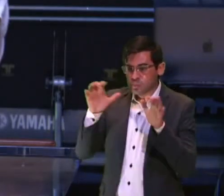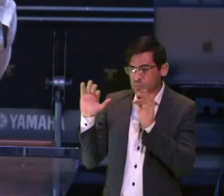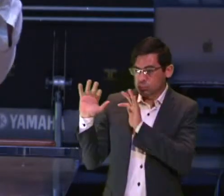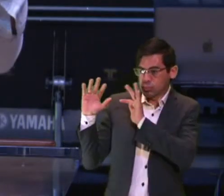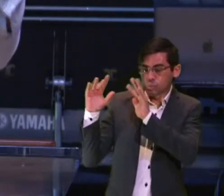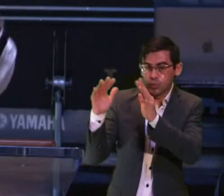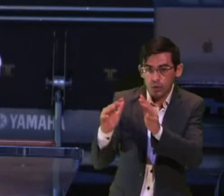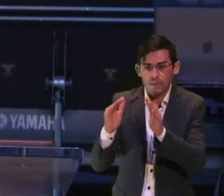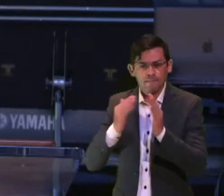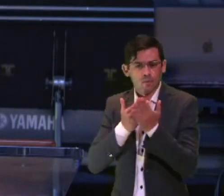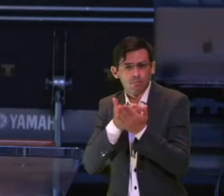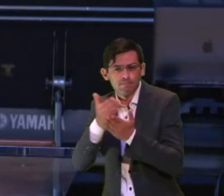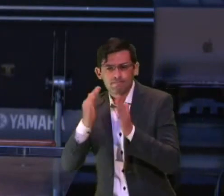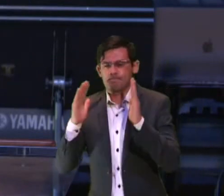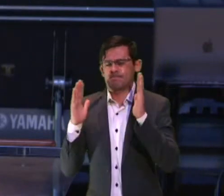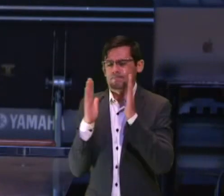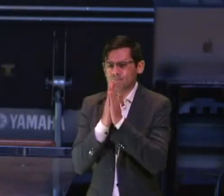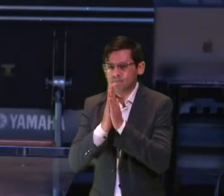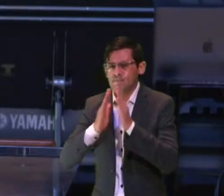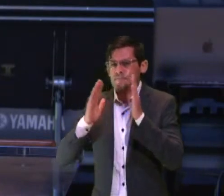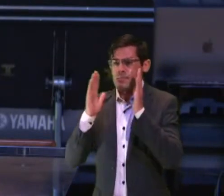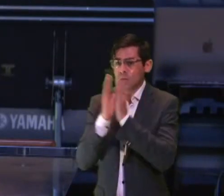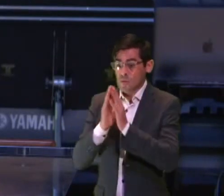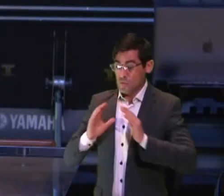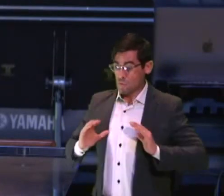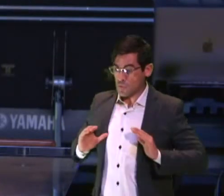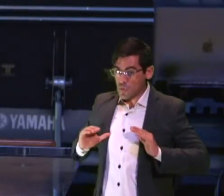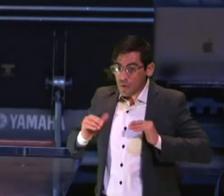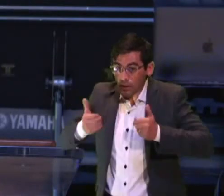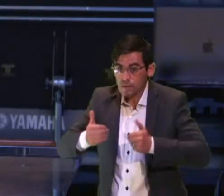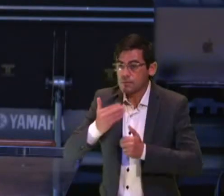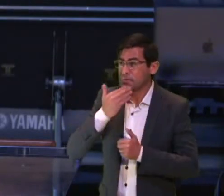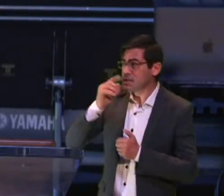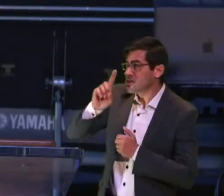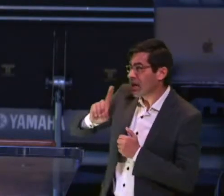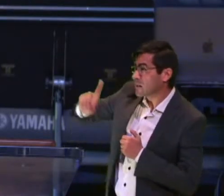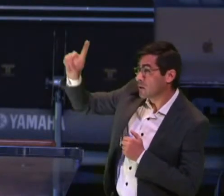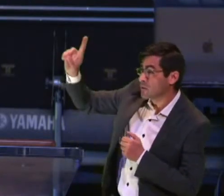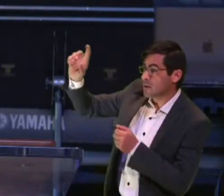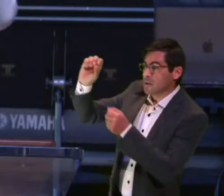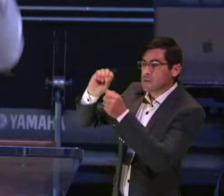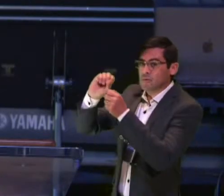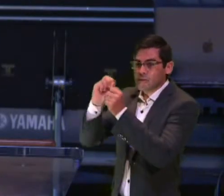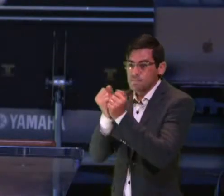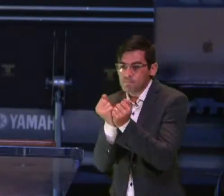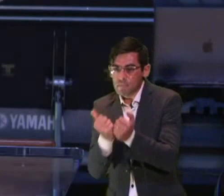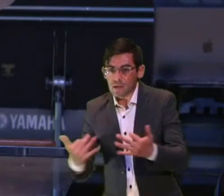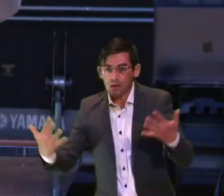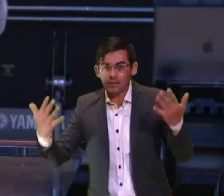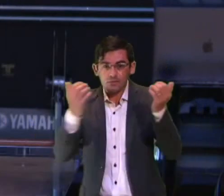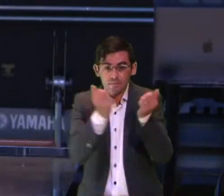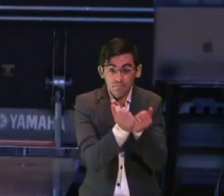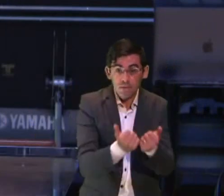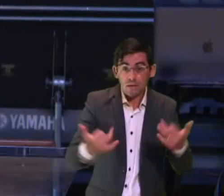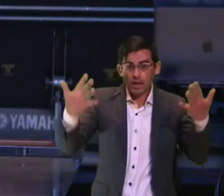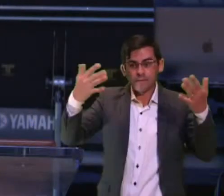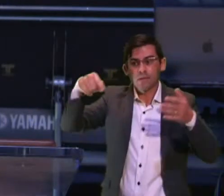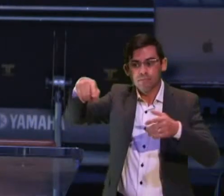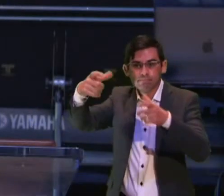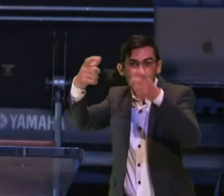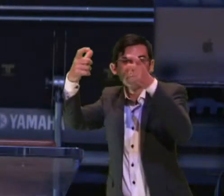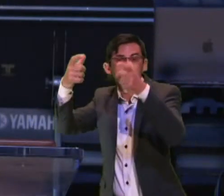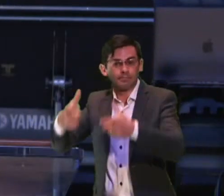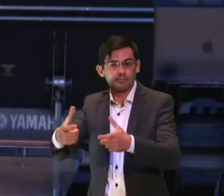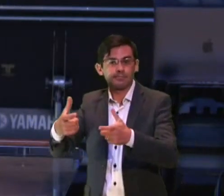eles começam a orar, ousadamente, pedindo a Deus que faça milagres, sinais e prodígios naquele